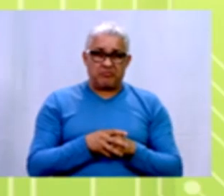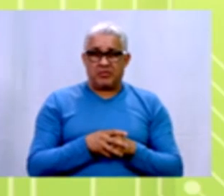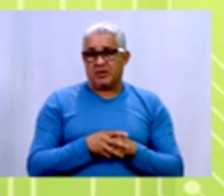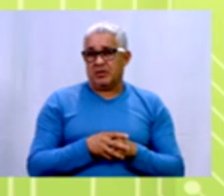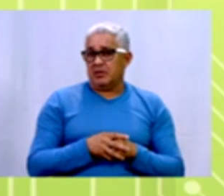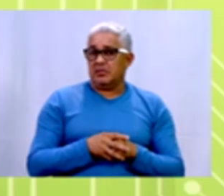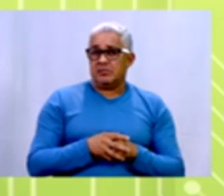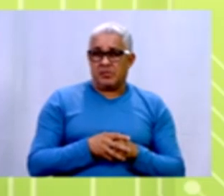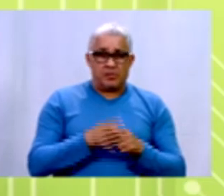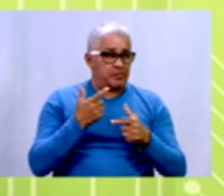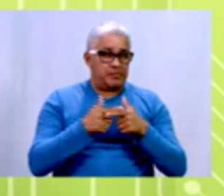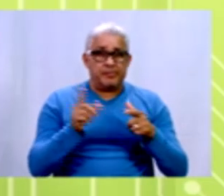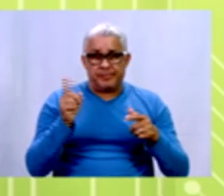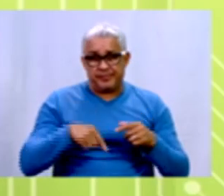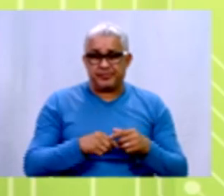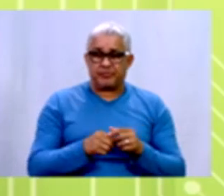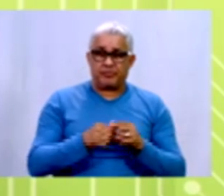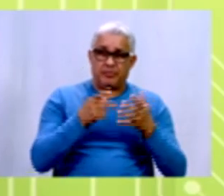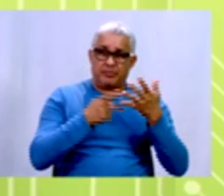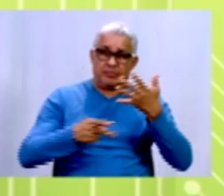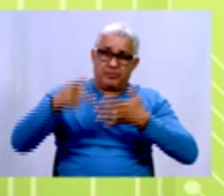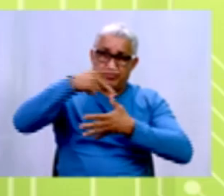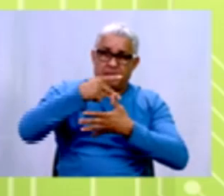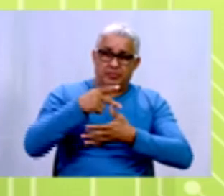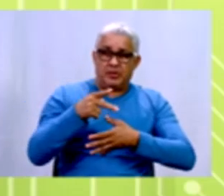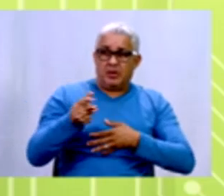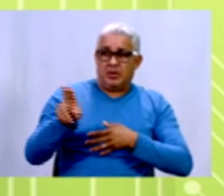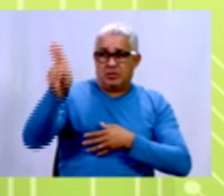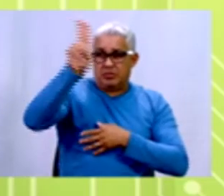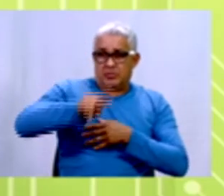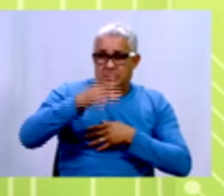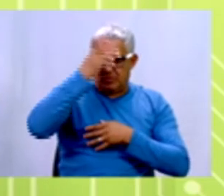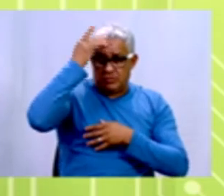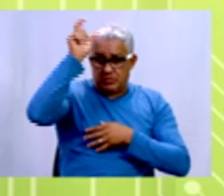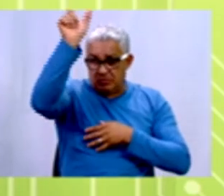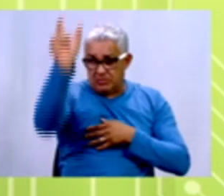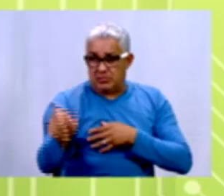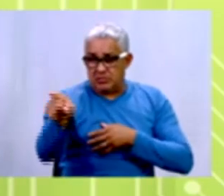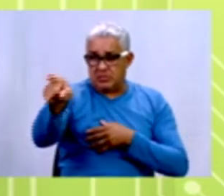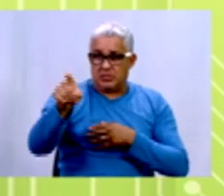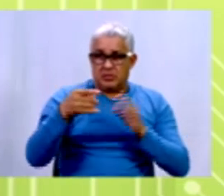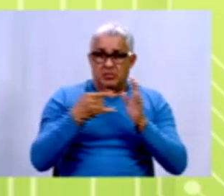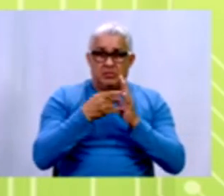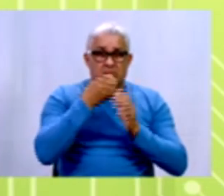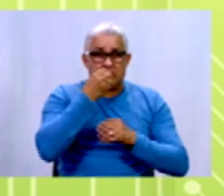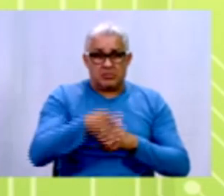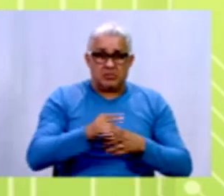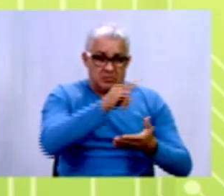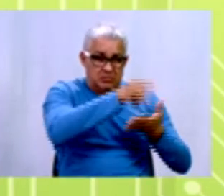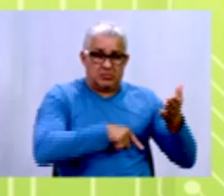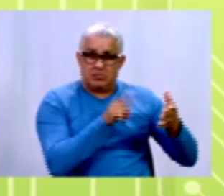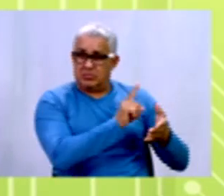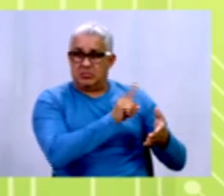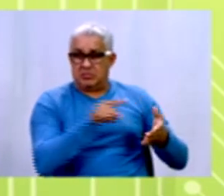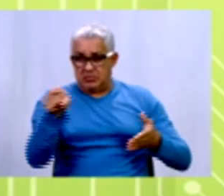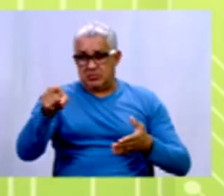que é a questão. A prioridade do usuário, a prioridade do cliente é um software que funciona e não a documentação. A documentação para ele,